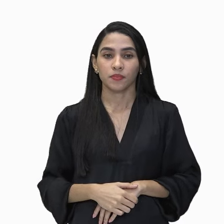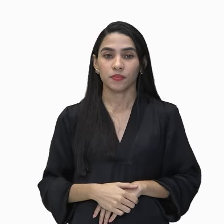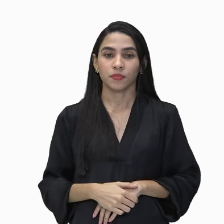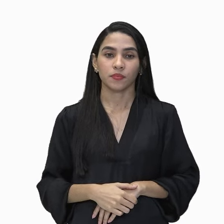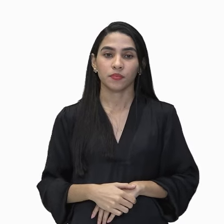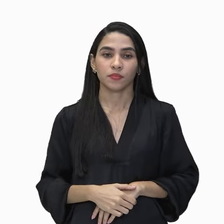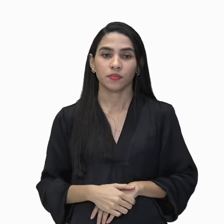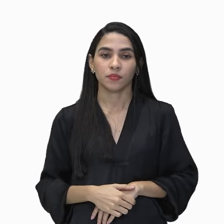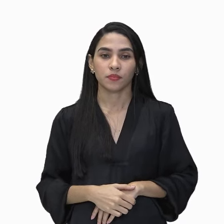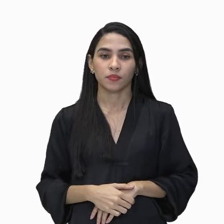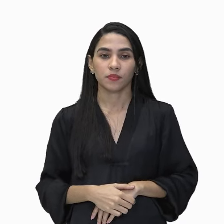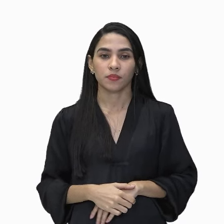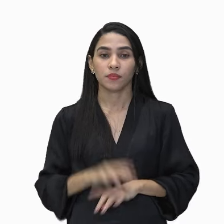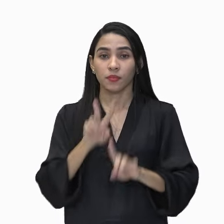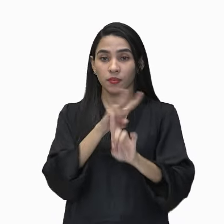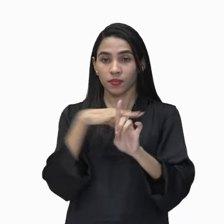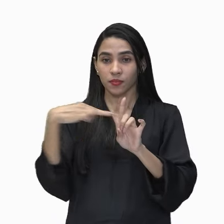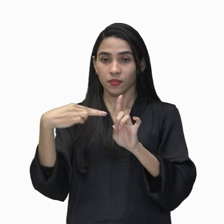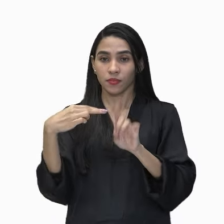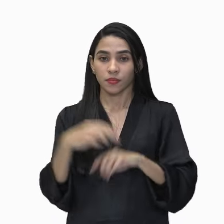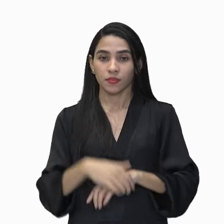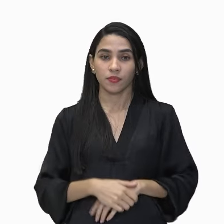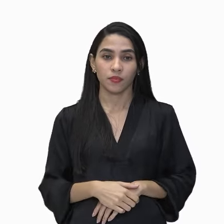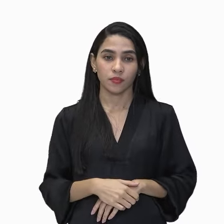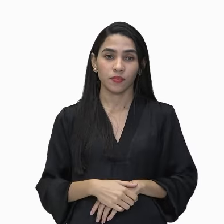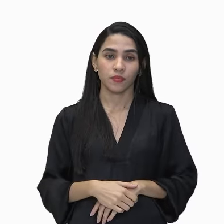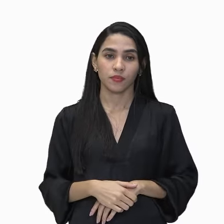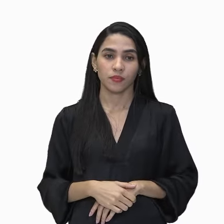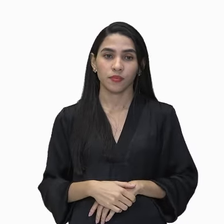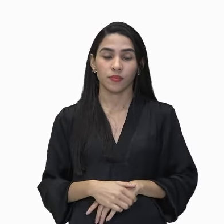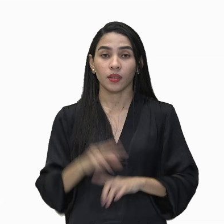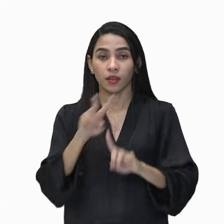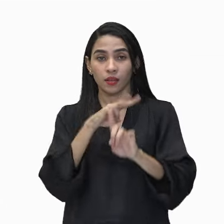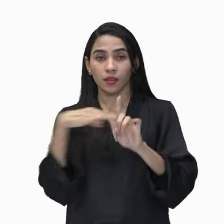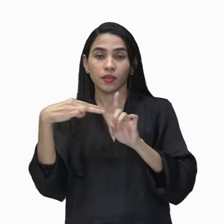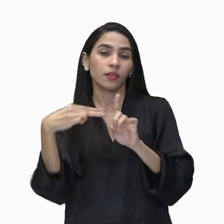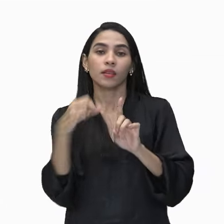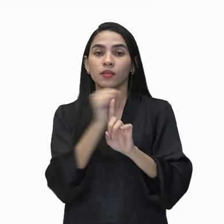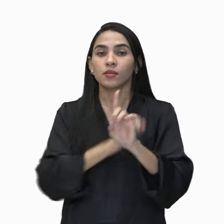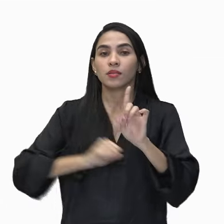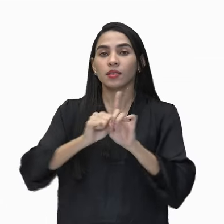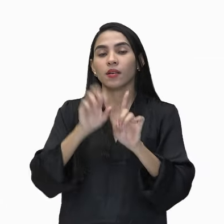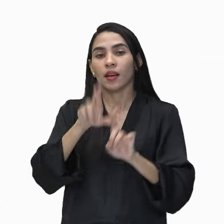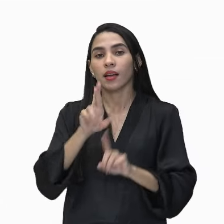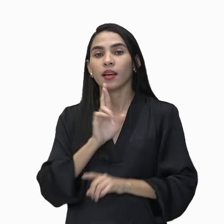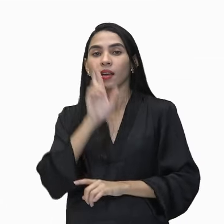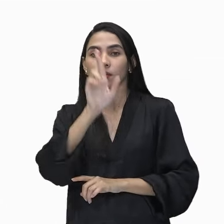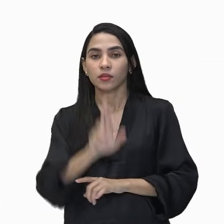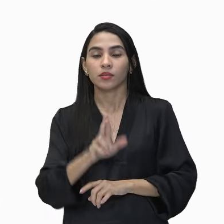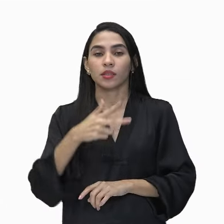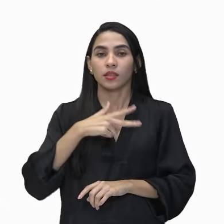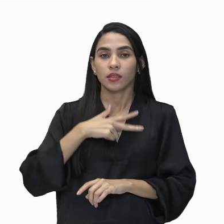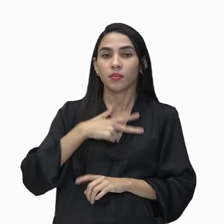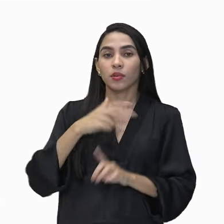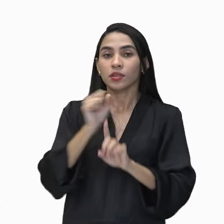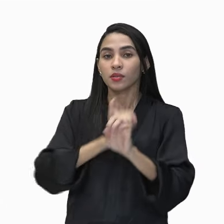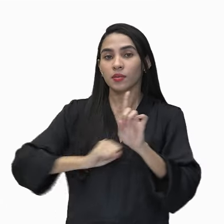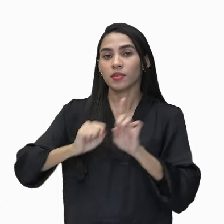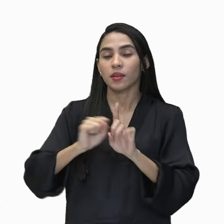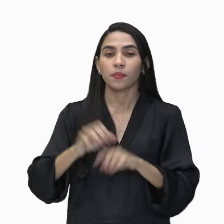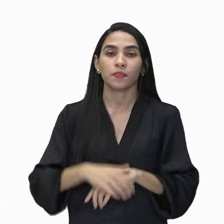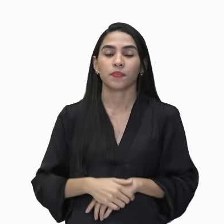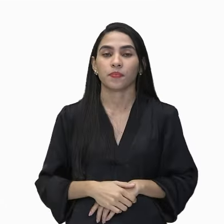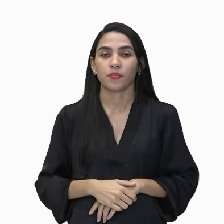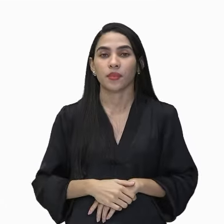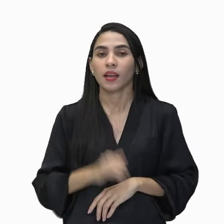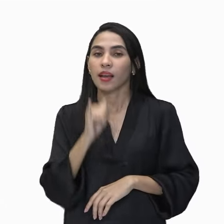do homem, é a visão, e que leva a uma visão social, é aquela resposta antropológica social, que é